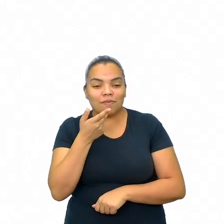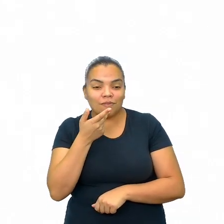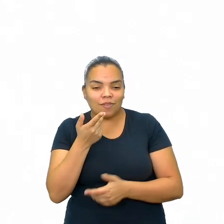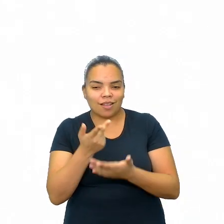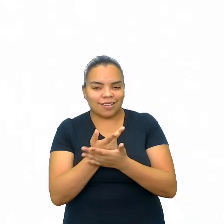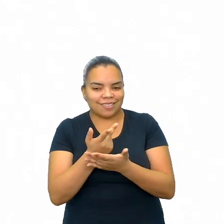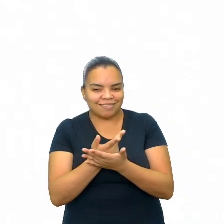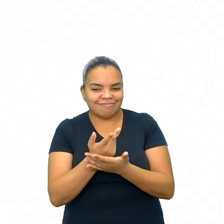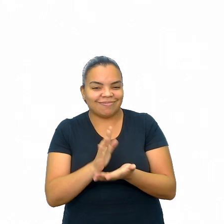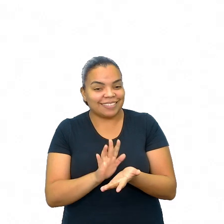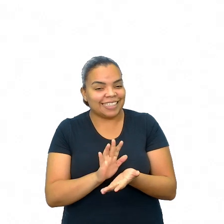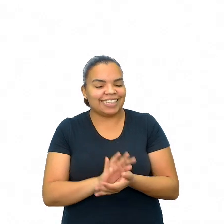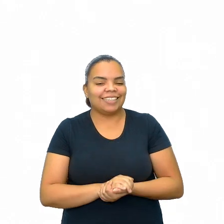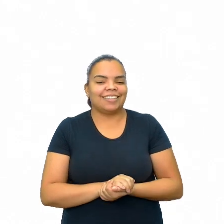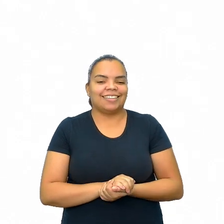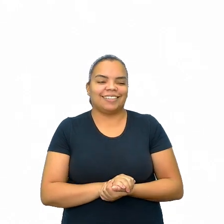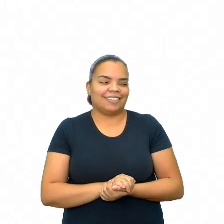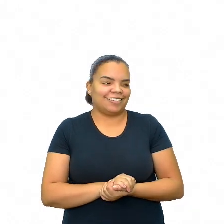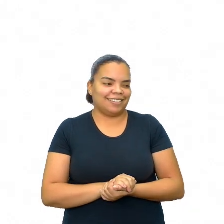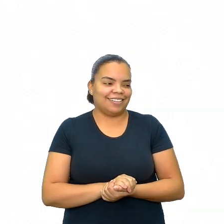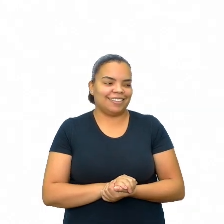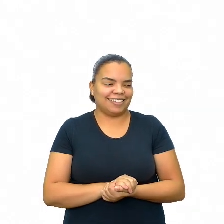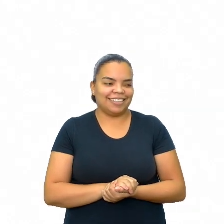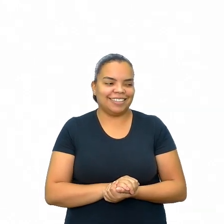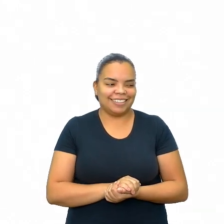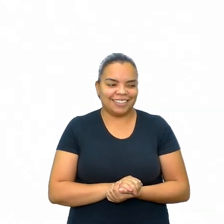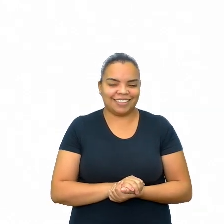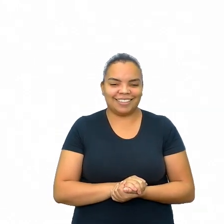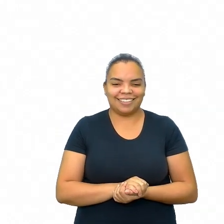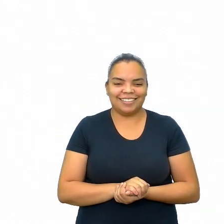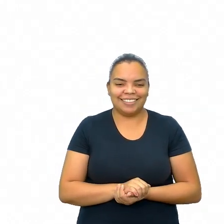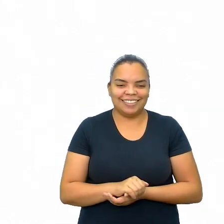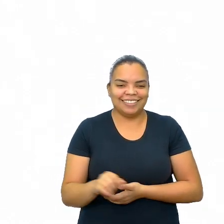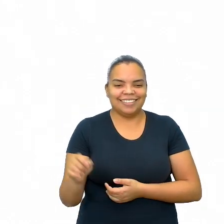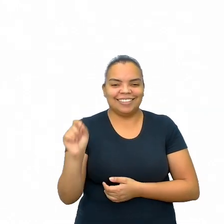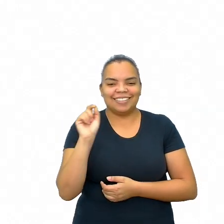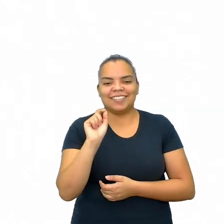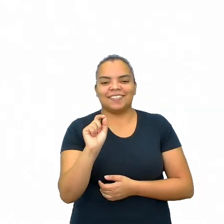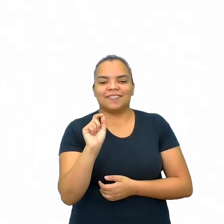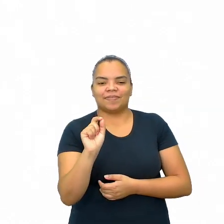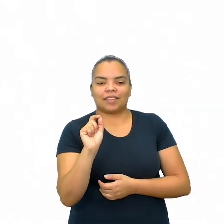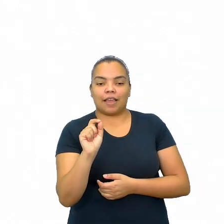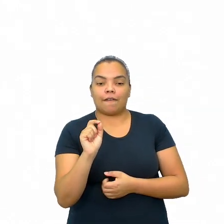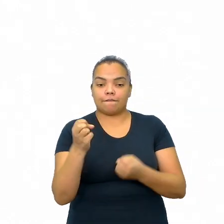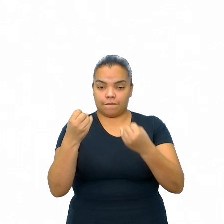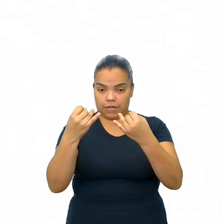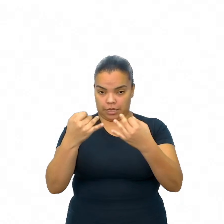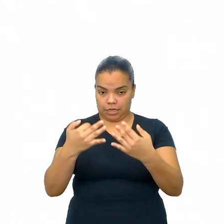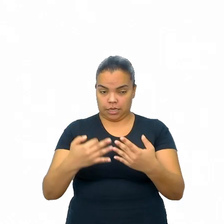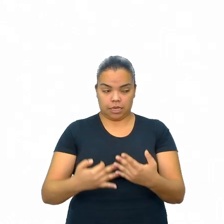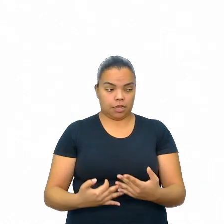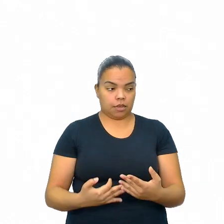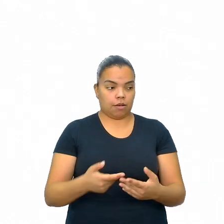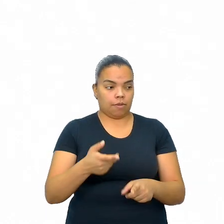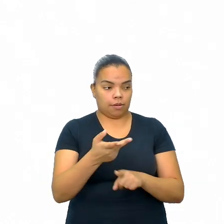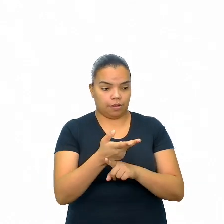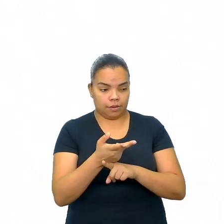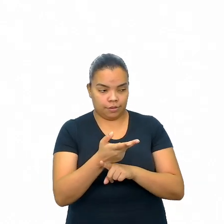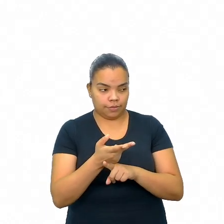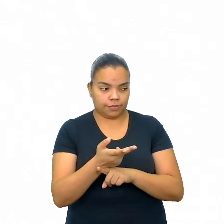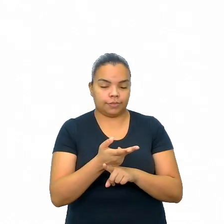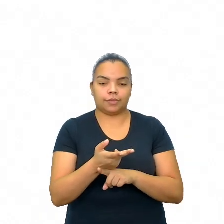Analisaremos cada número escrito pelo estudante. Também elaboraremos, se possível,